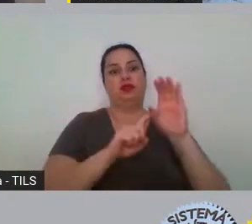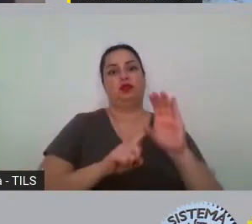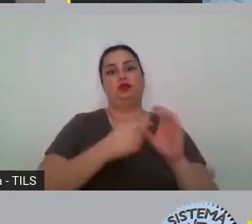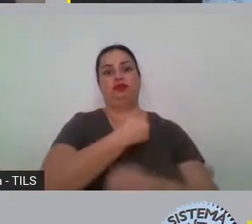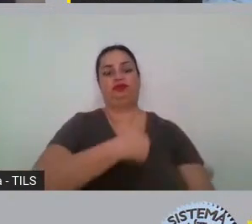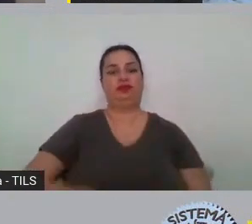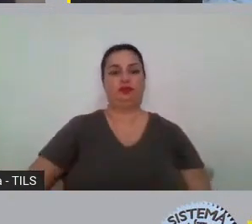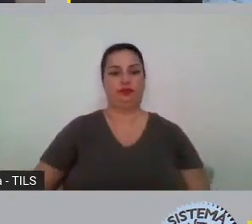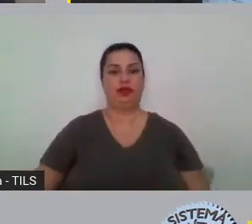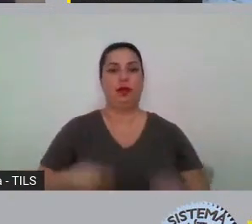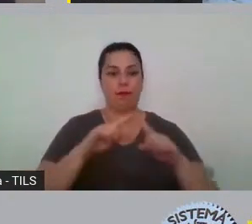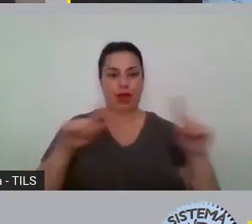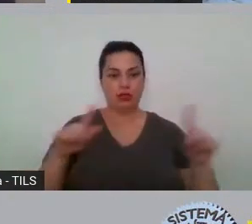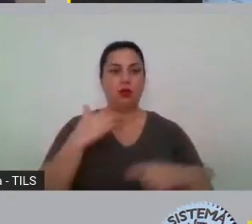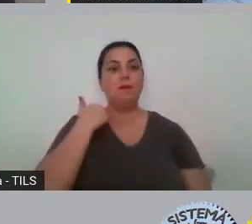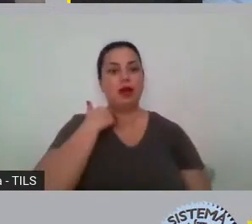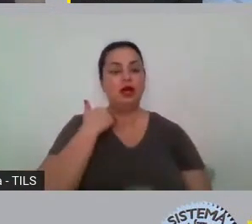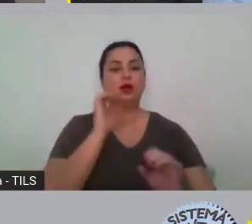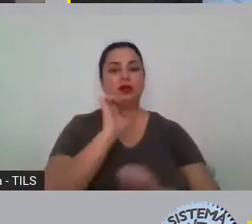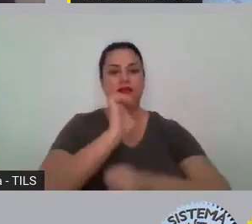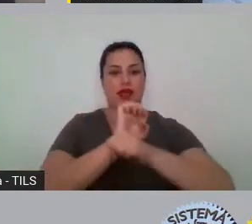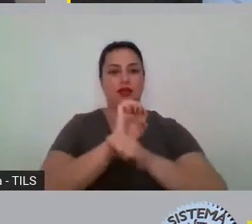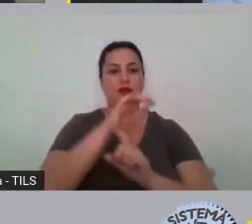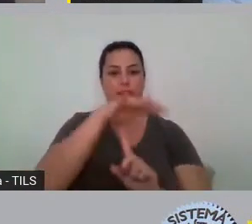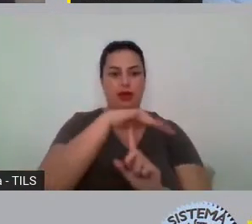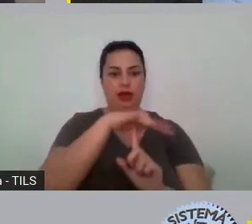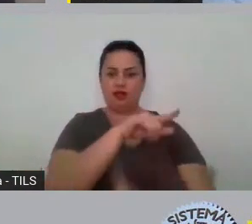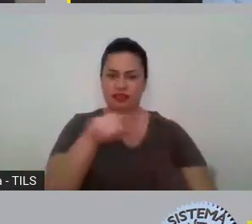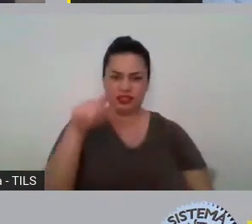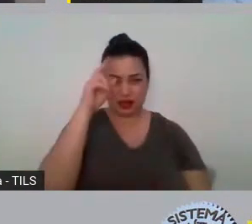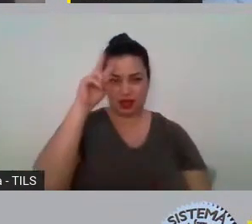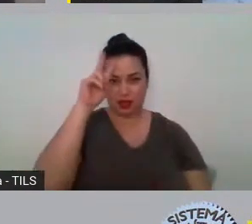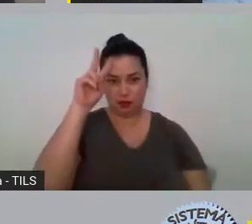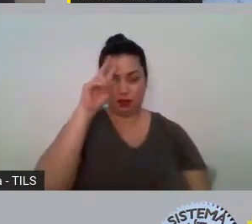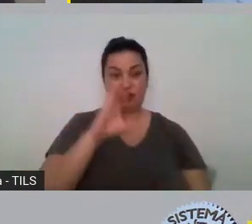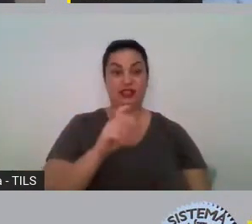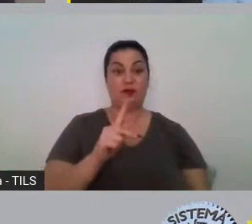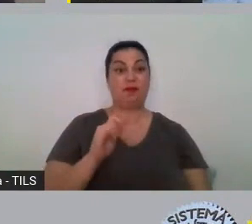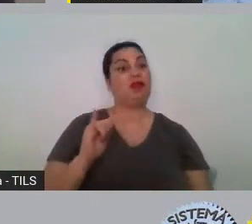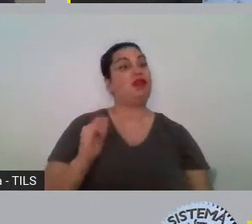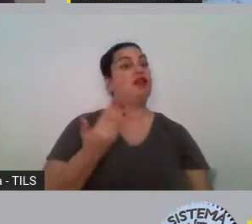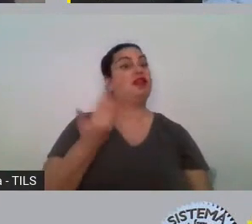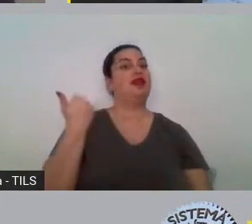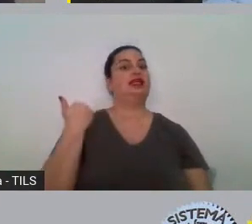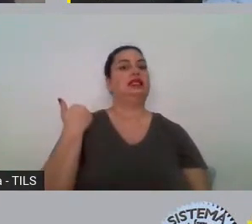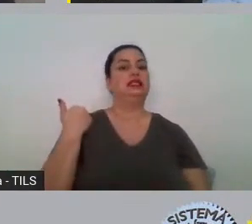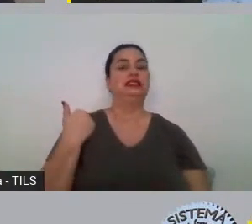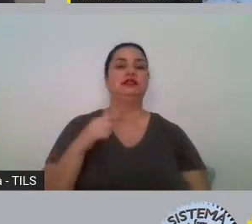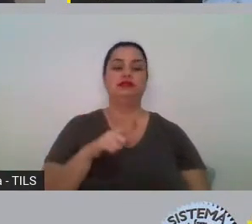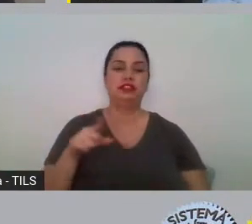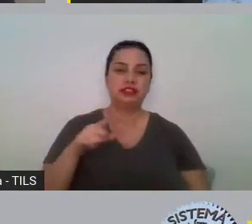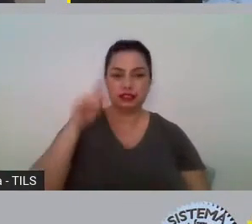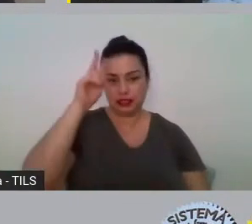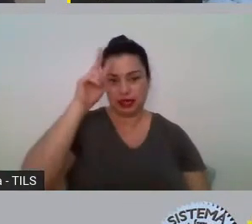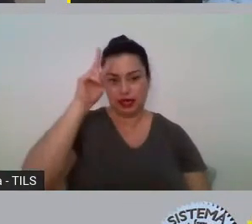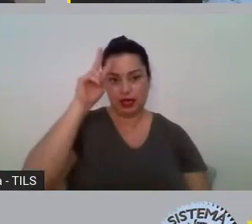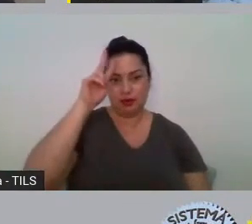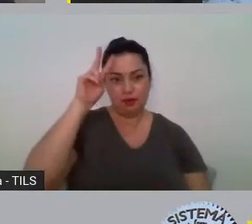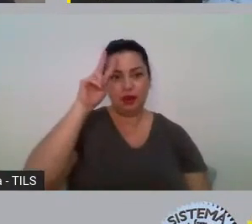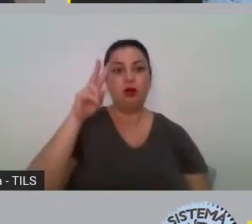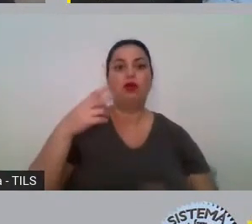Paraná? Lembra da CPI? Lembra do escândalo do Banco do Paraná, que foi um